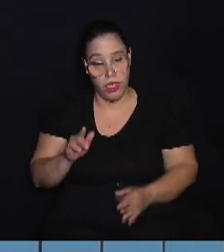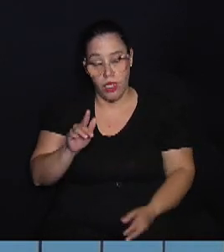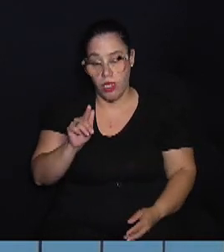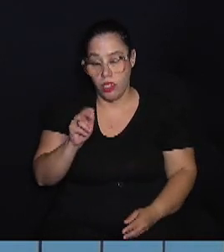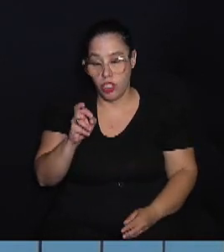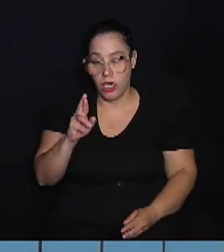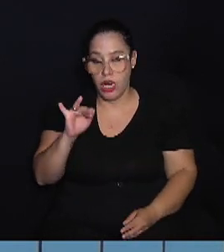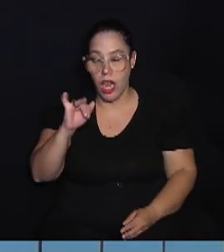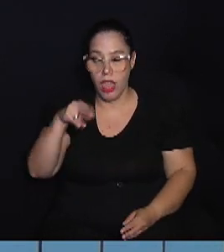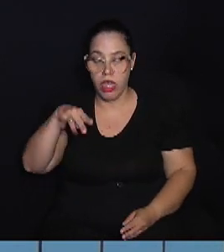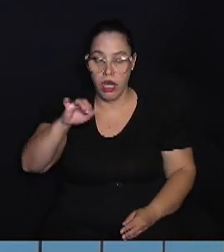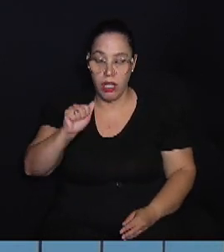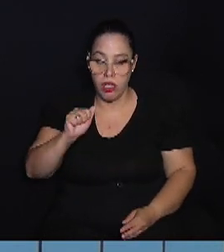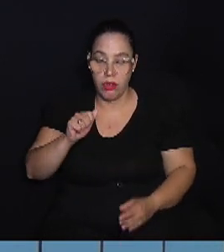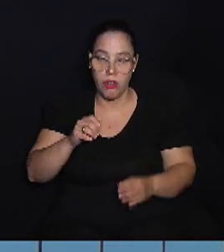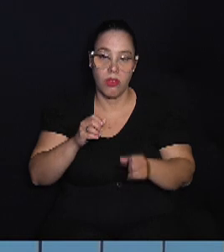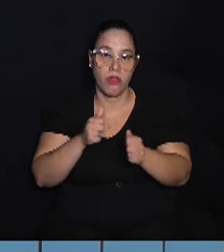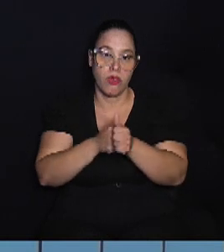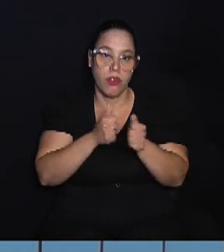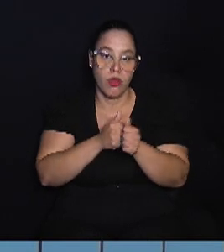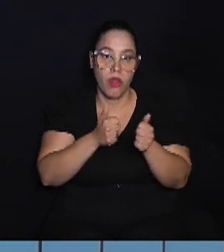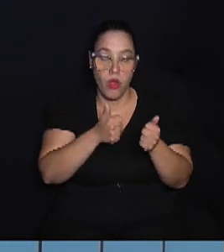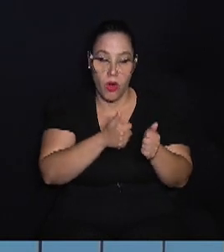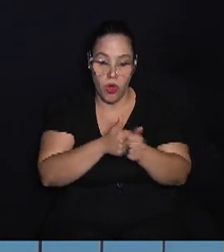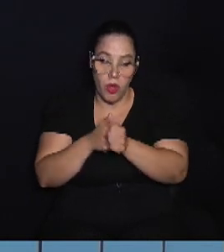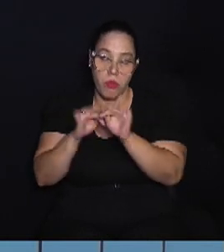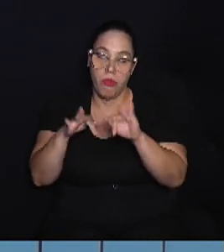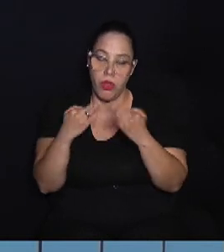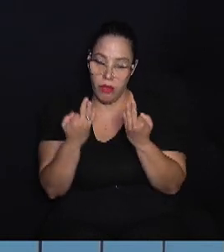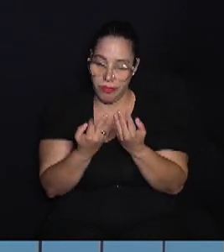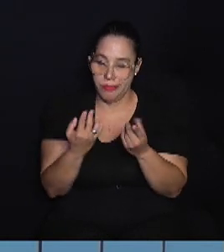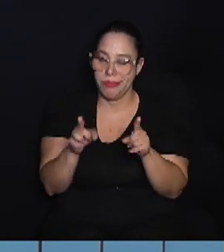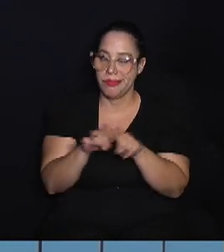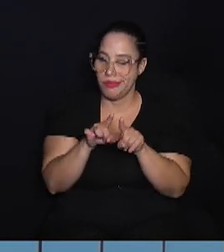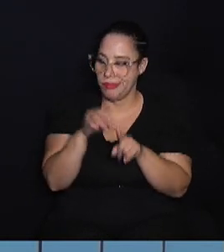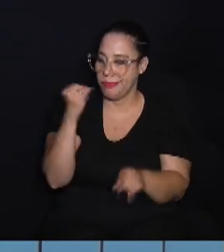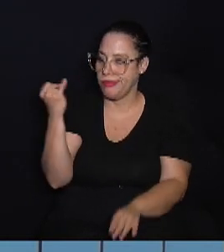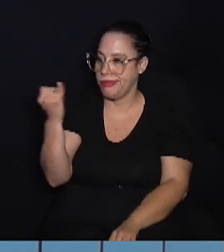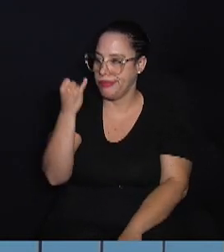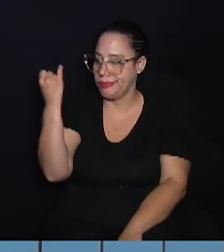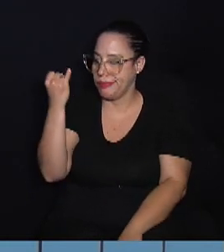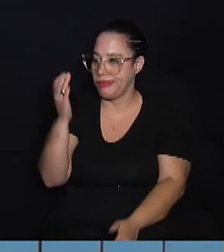um acompanhamento, o apoio da família também, né, que eu acho que é fundamental.